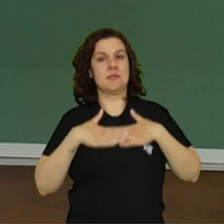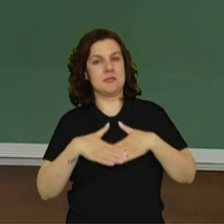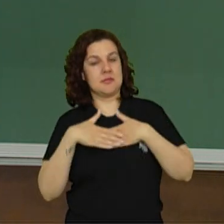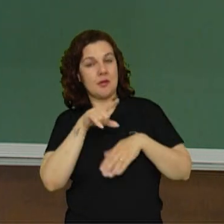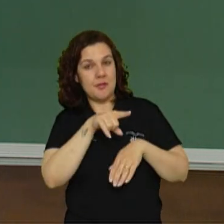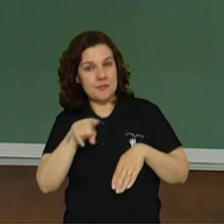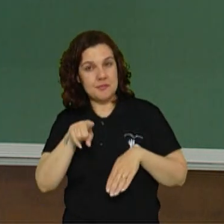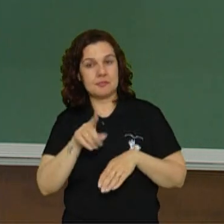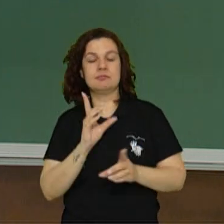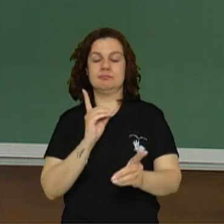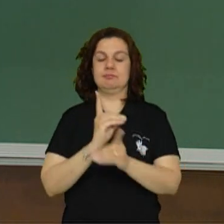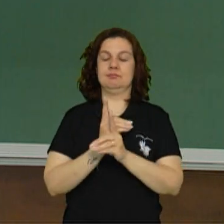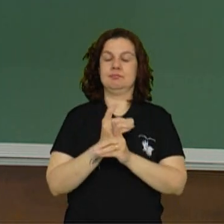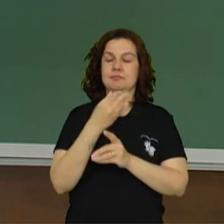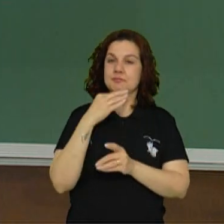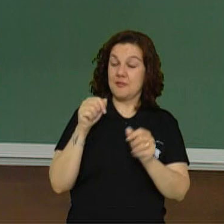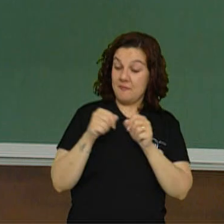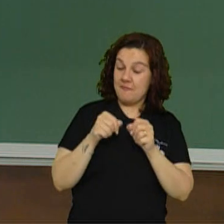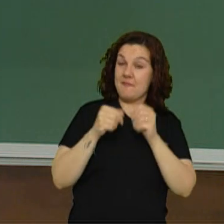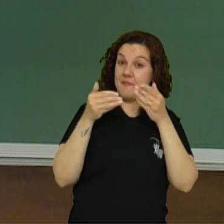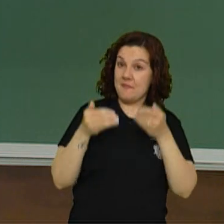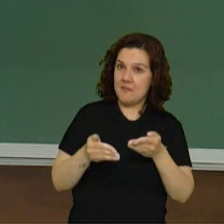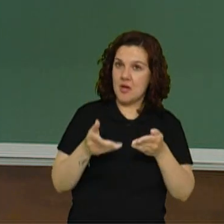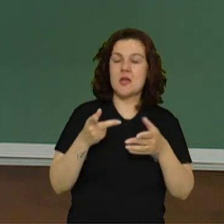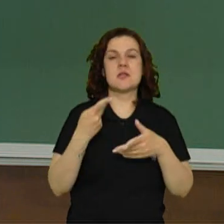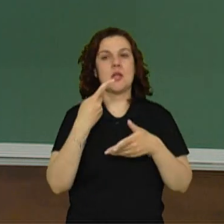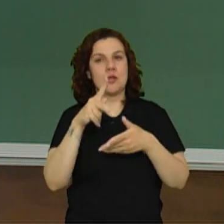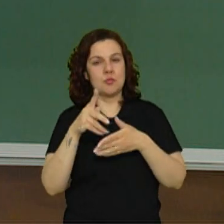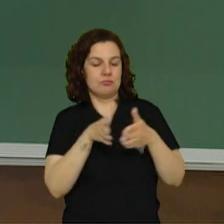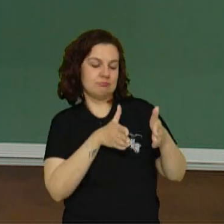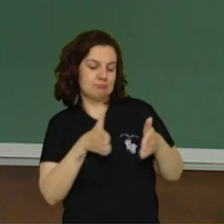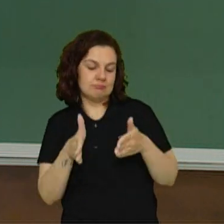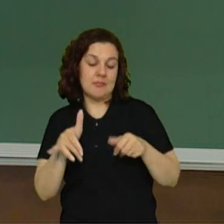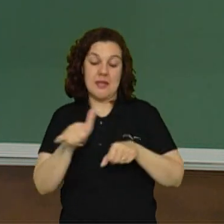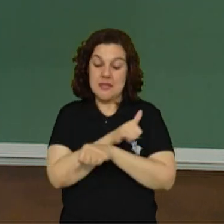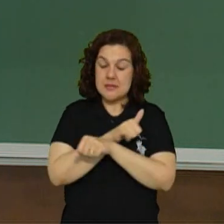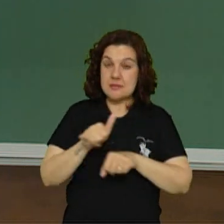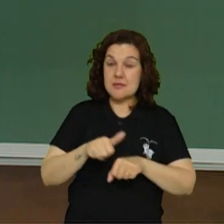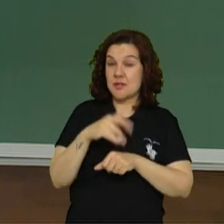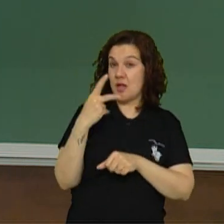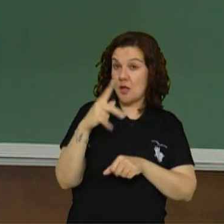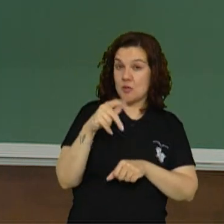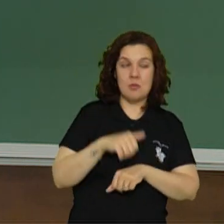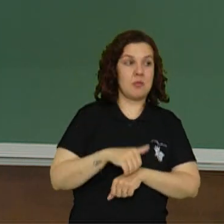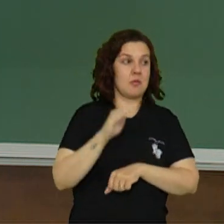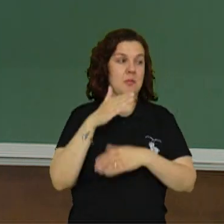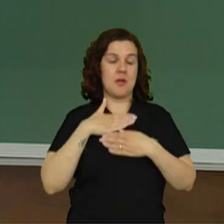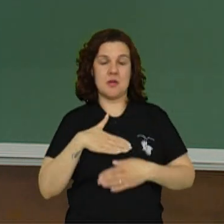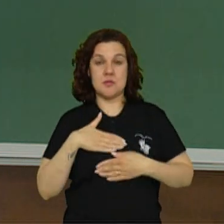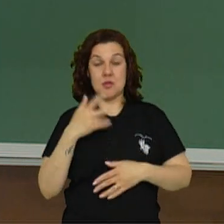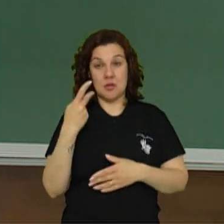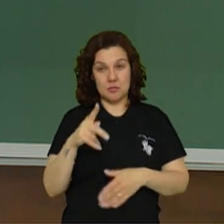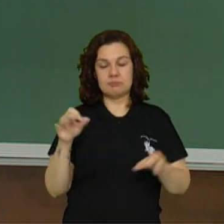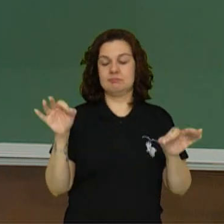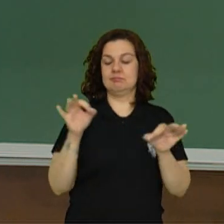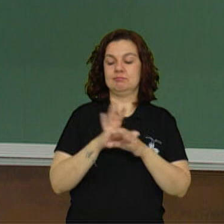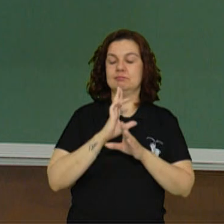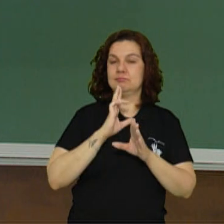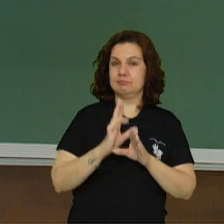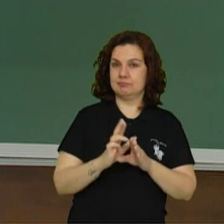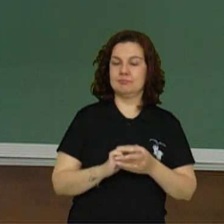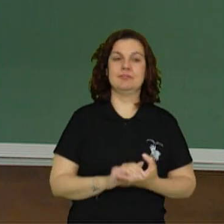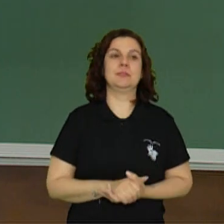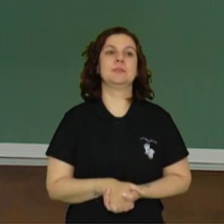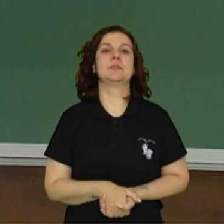para você, faça, né? O seu caminho tem que ser o mais tranquilo possível para resolver o